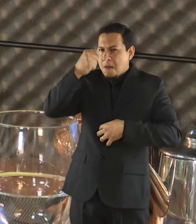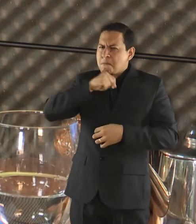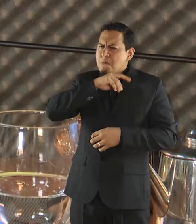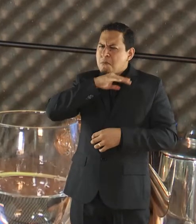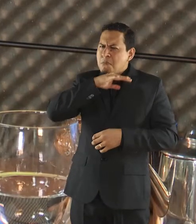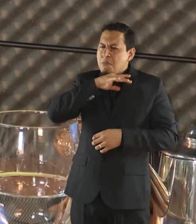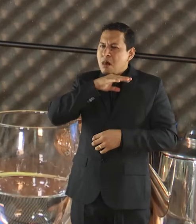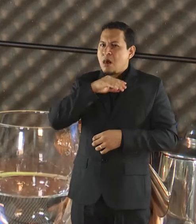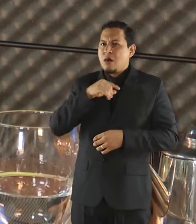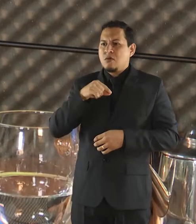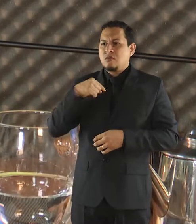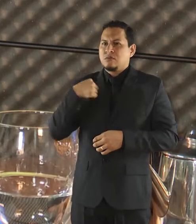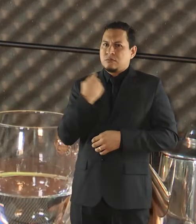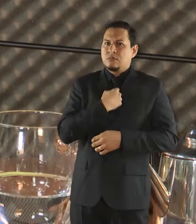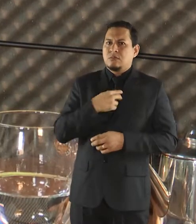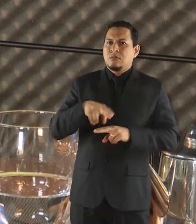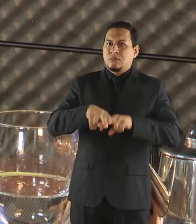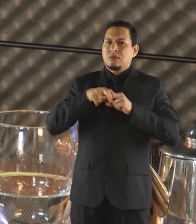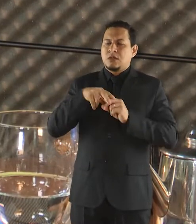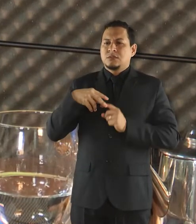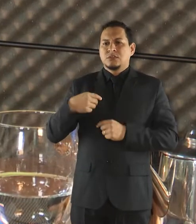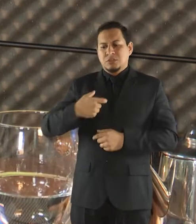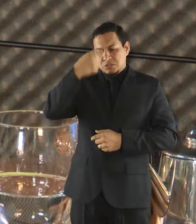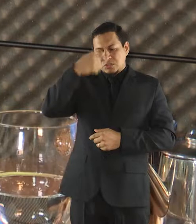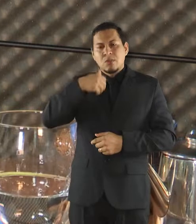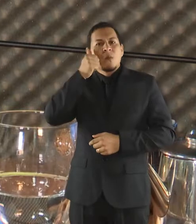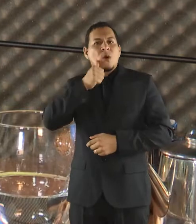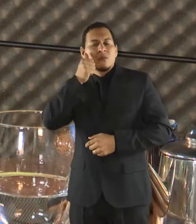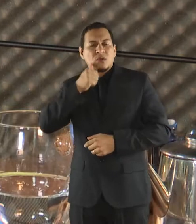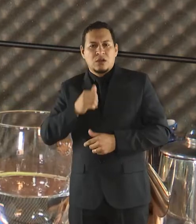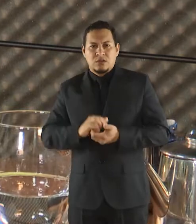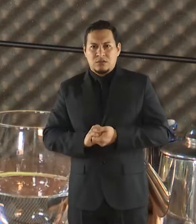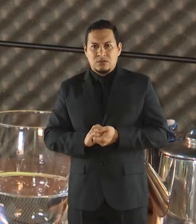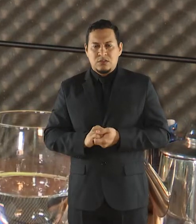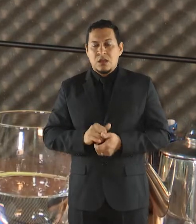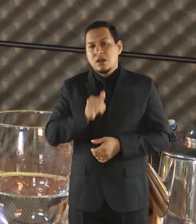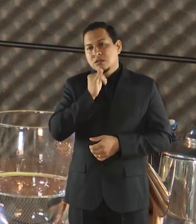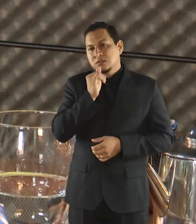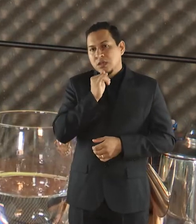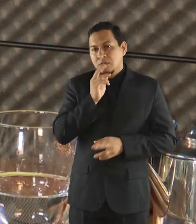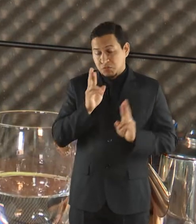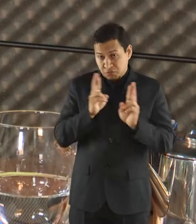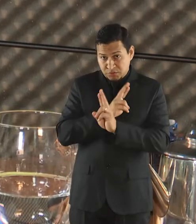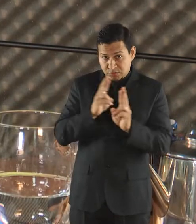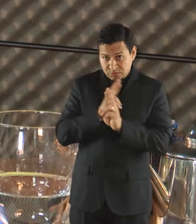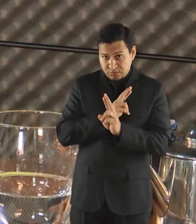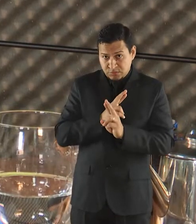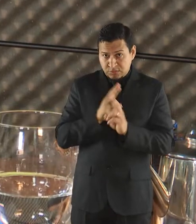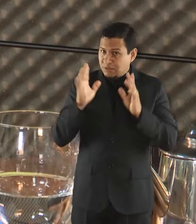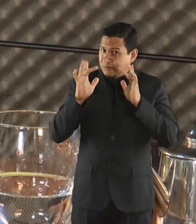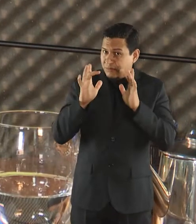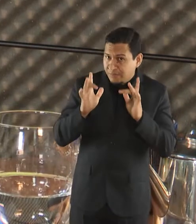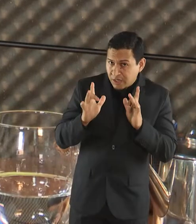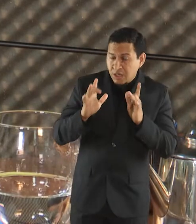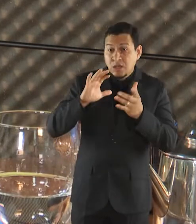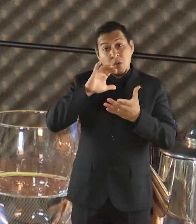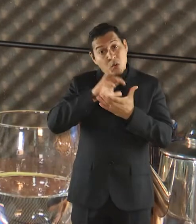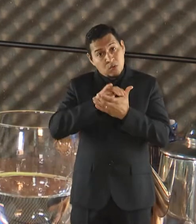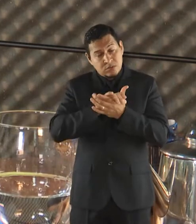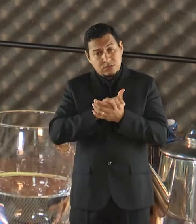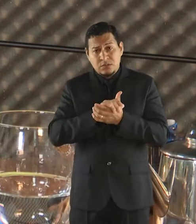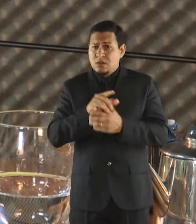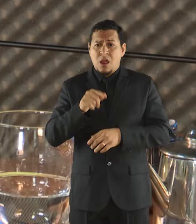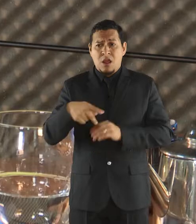né, para o nosso gênero. Uhum. Então assim, o relacionamento são escolhas, né?